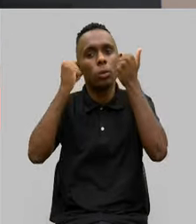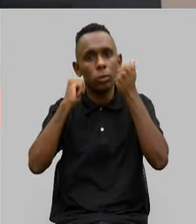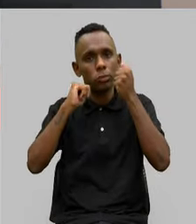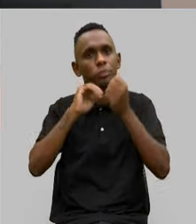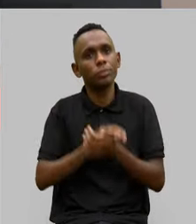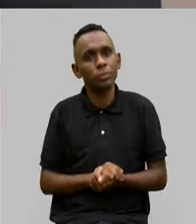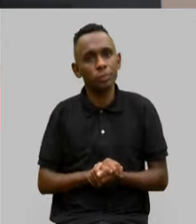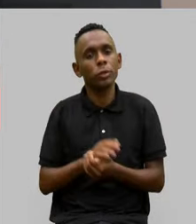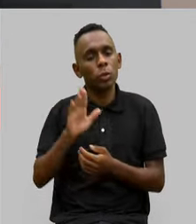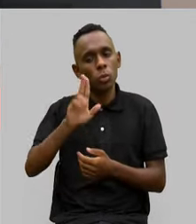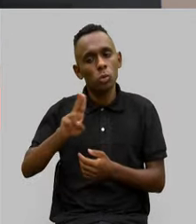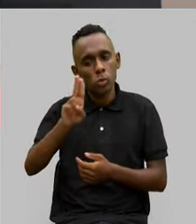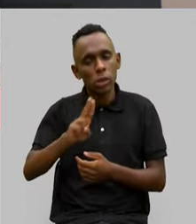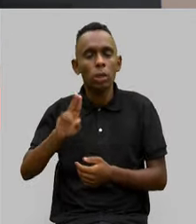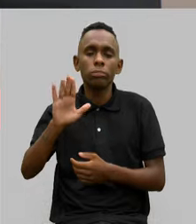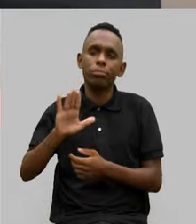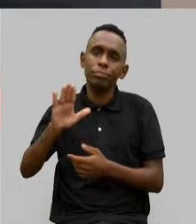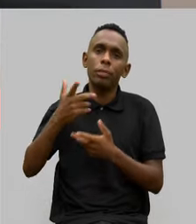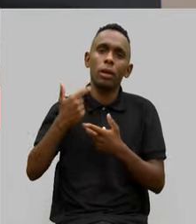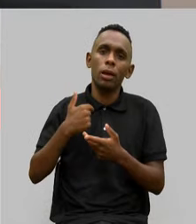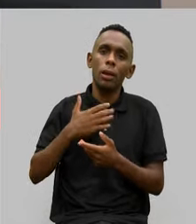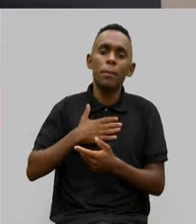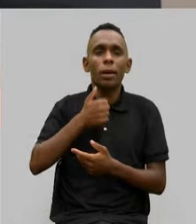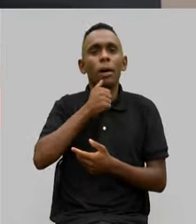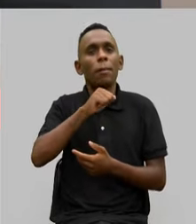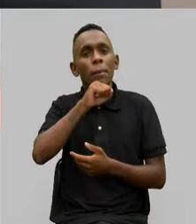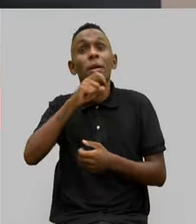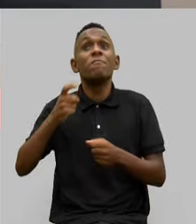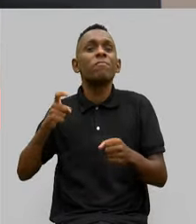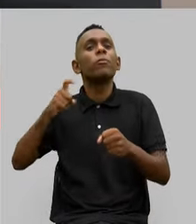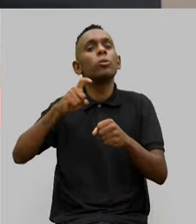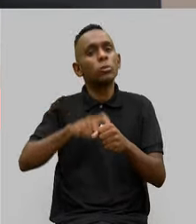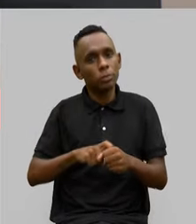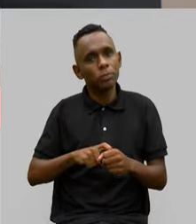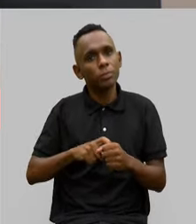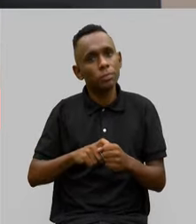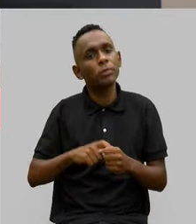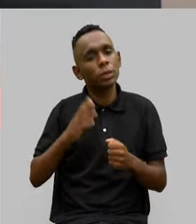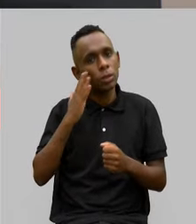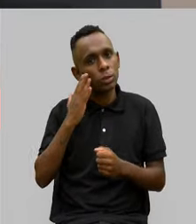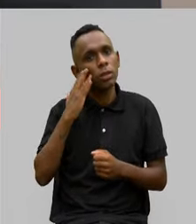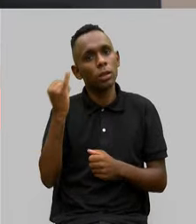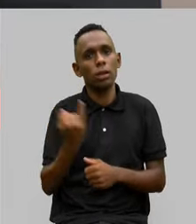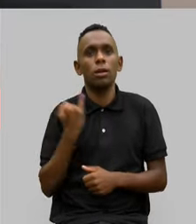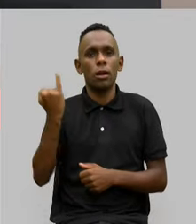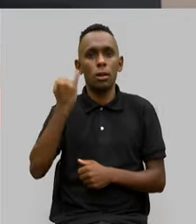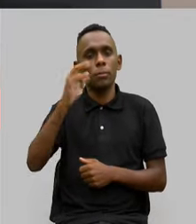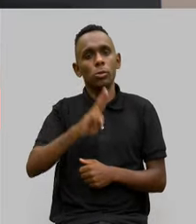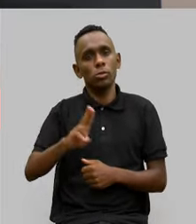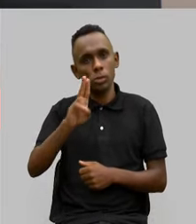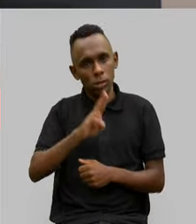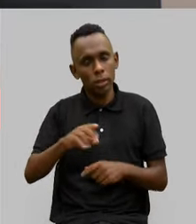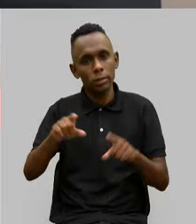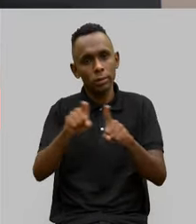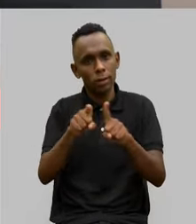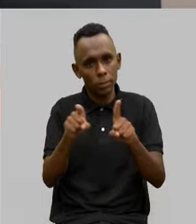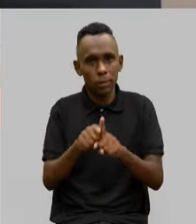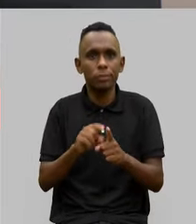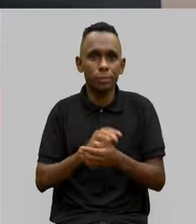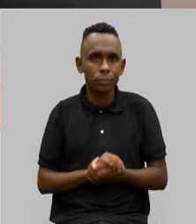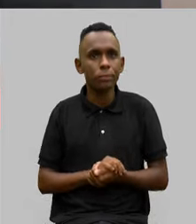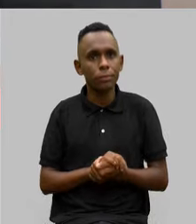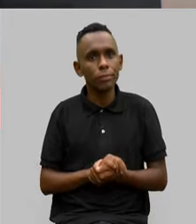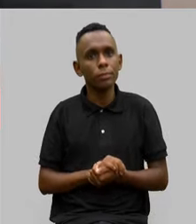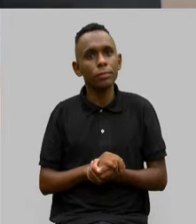eu falo a gente eu brinco né que minha mãe tá hom minha mãe voltou então sei da importância dessa utilização também e também até